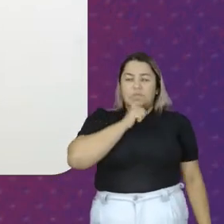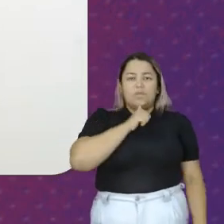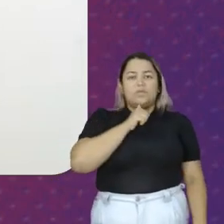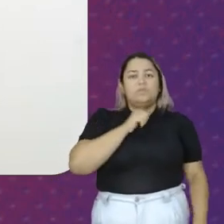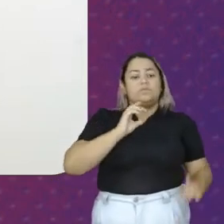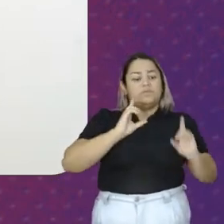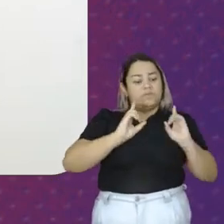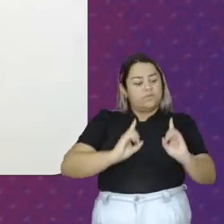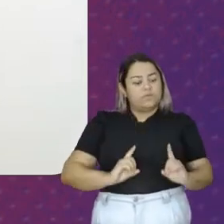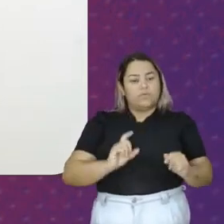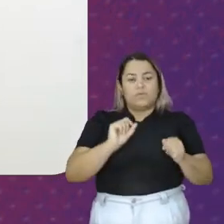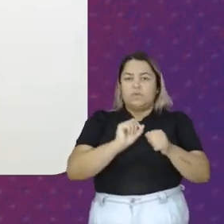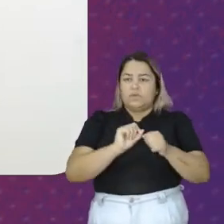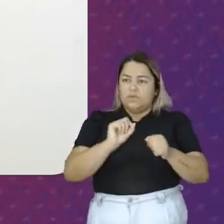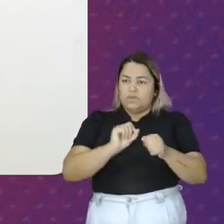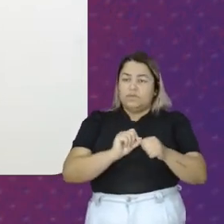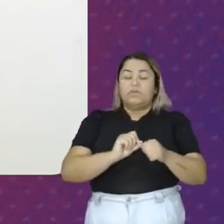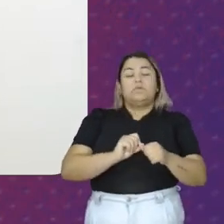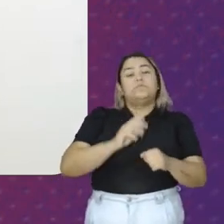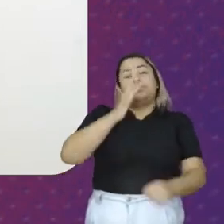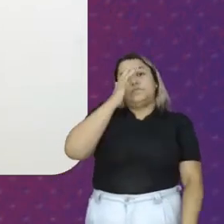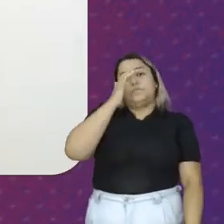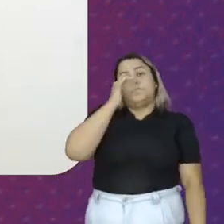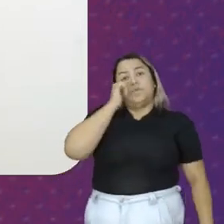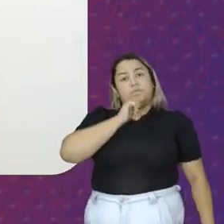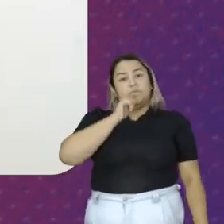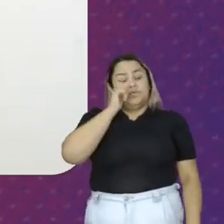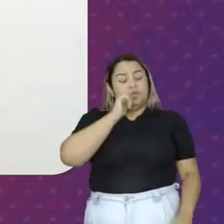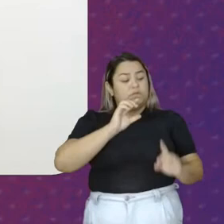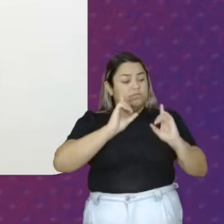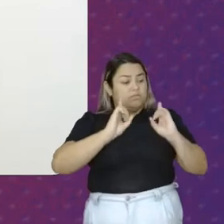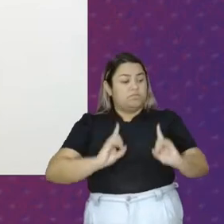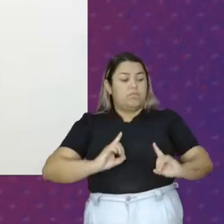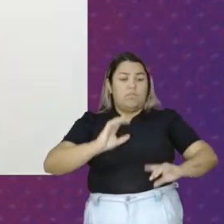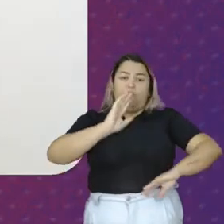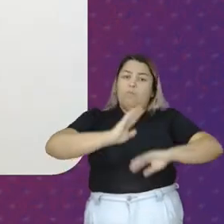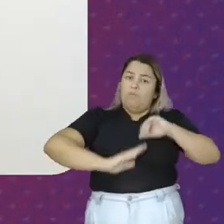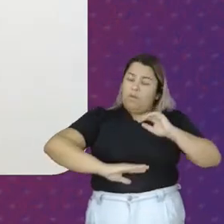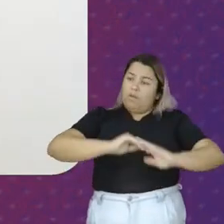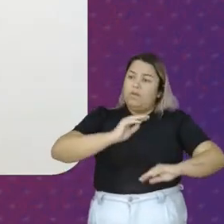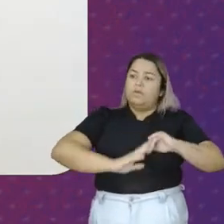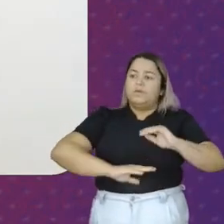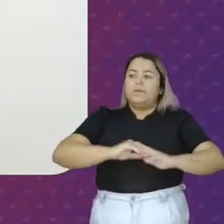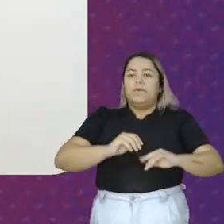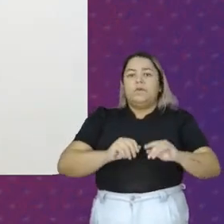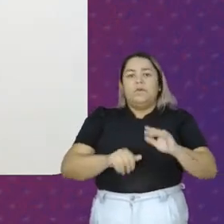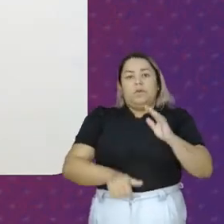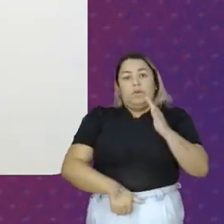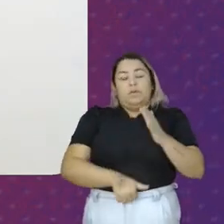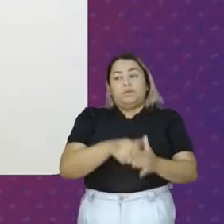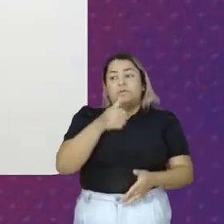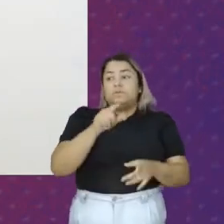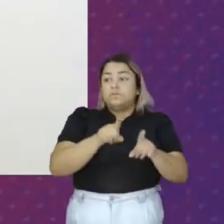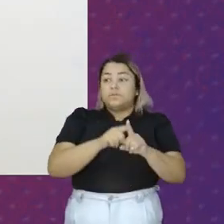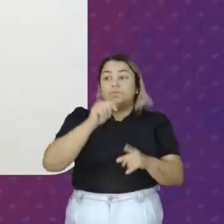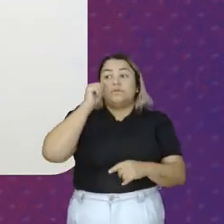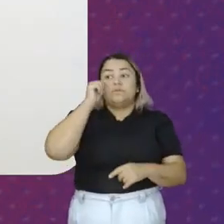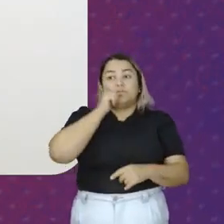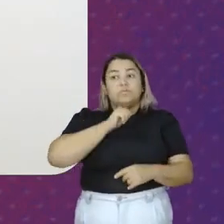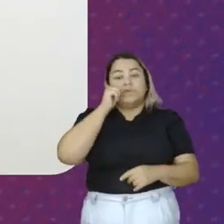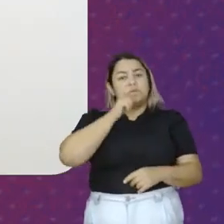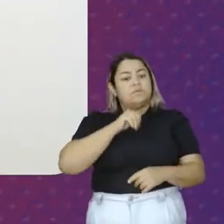eu vou fazer para uma mulher com deficiência aquelas ações que beneficiam as mulheres